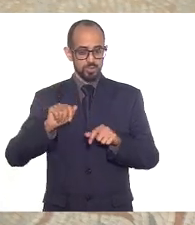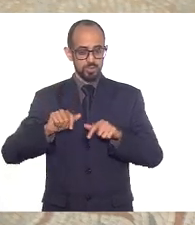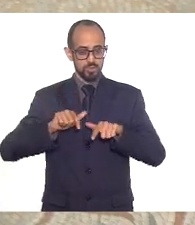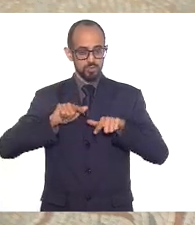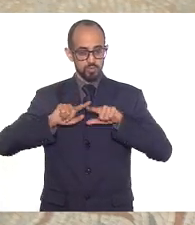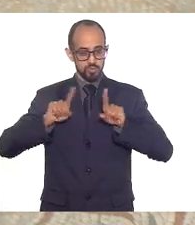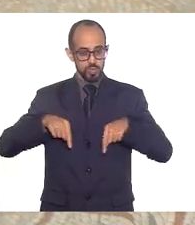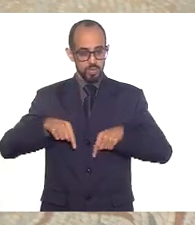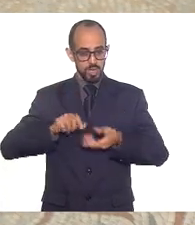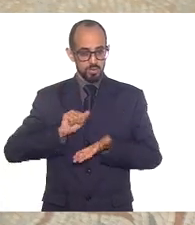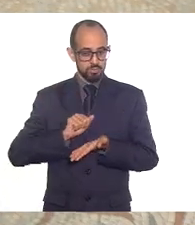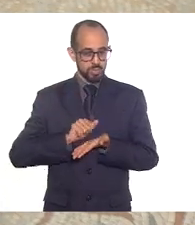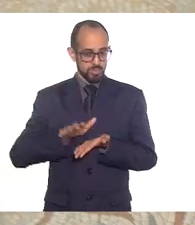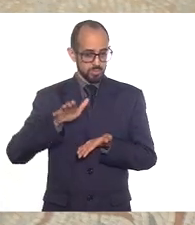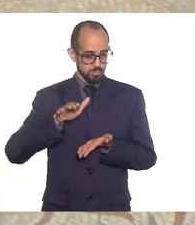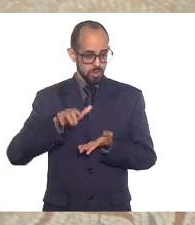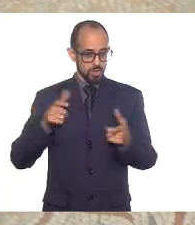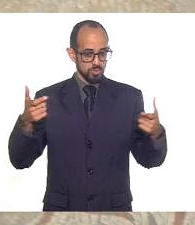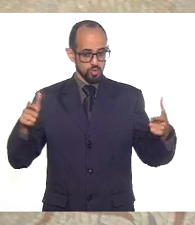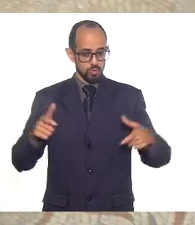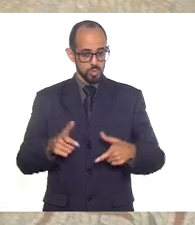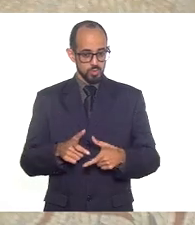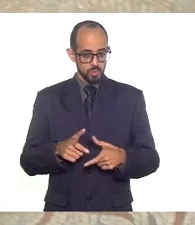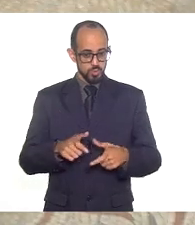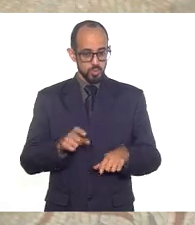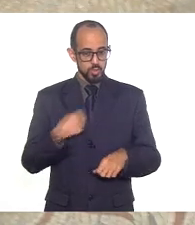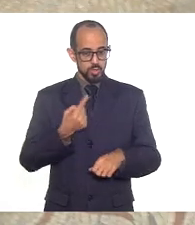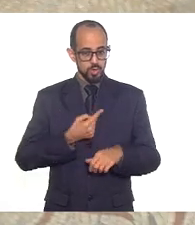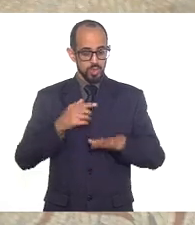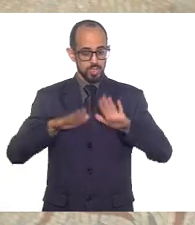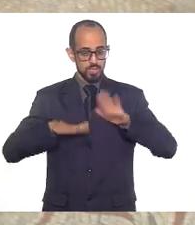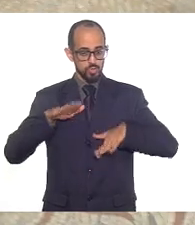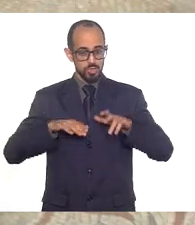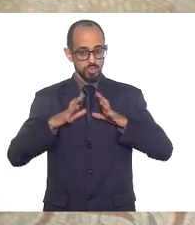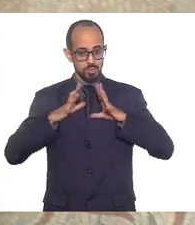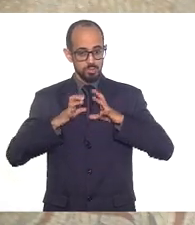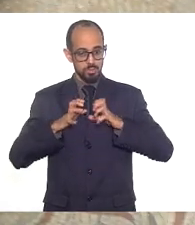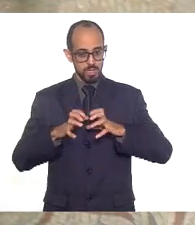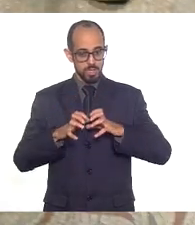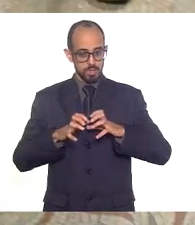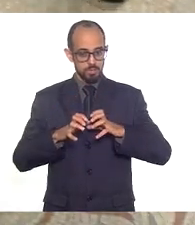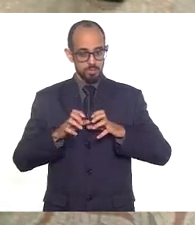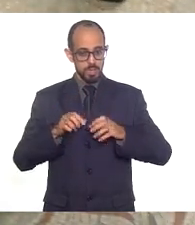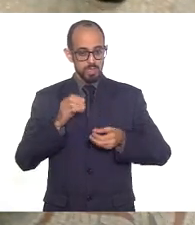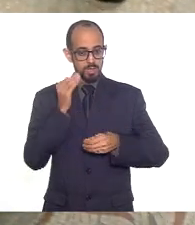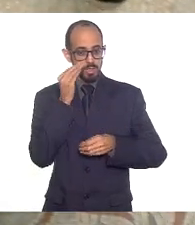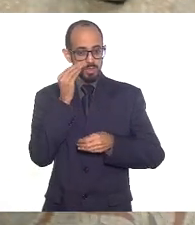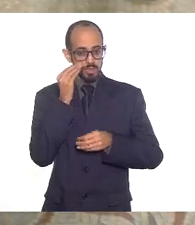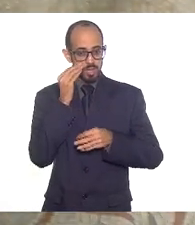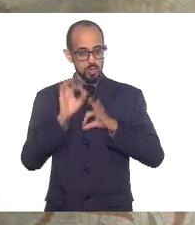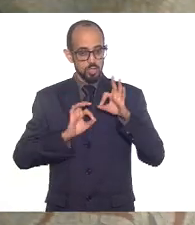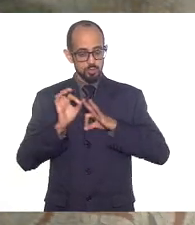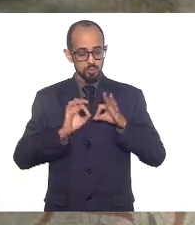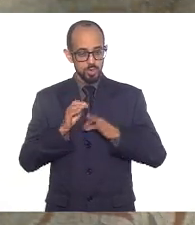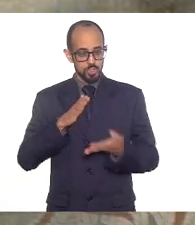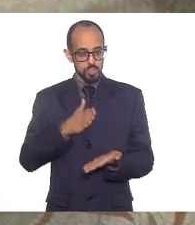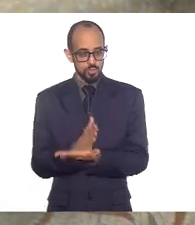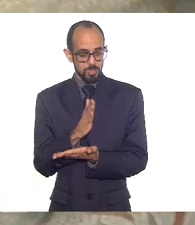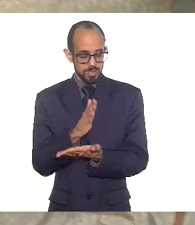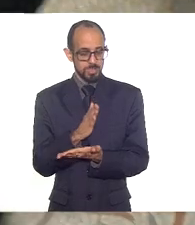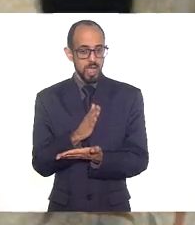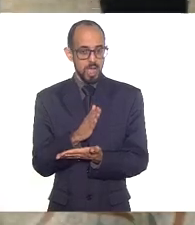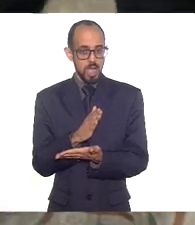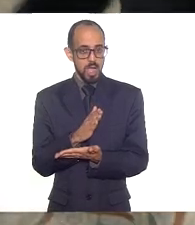trabalho sendo diminuído E muita das vezes a gente fica aqui brigando para passar o nosso projeto de lei para que a gente possa